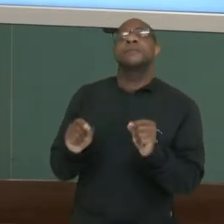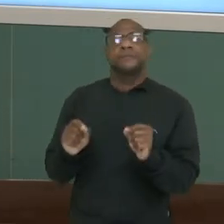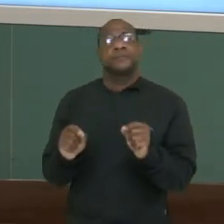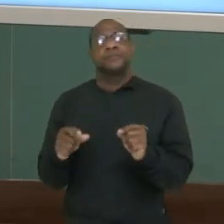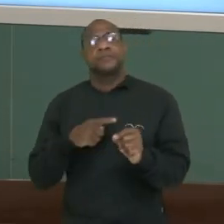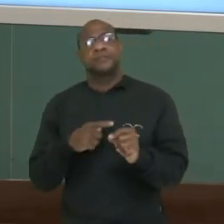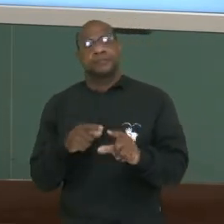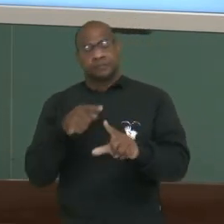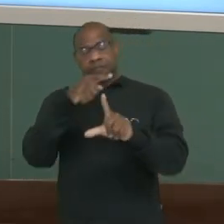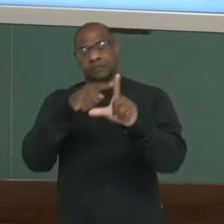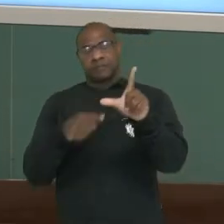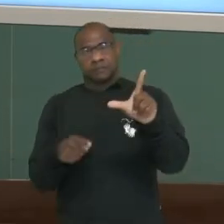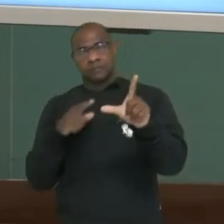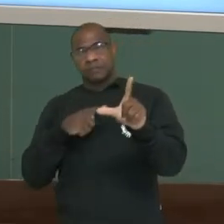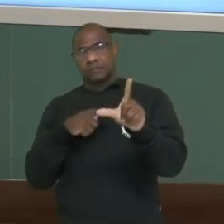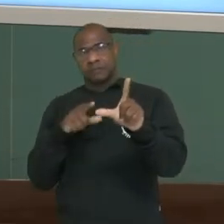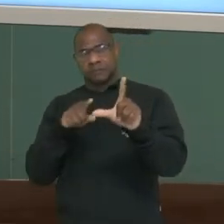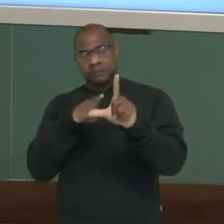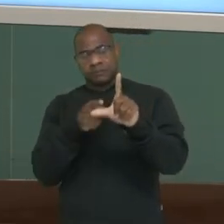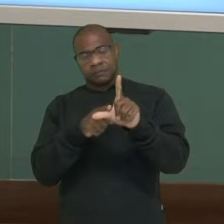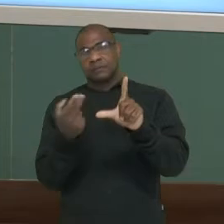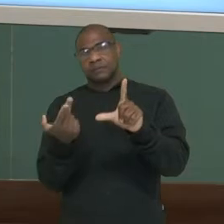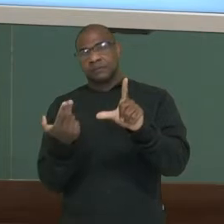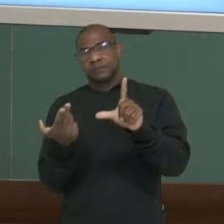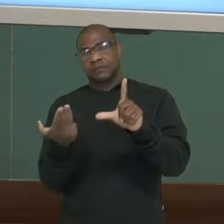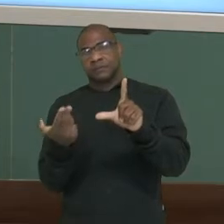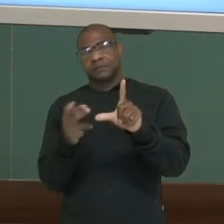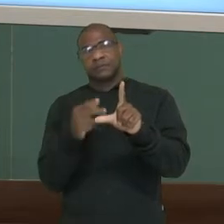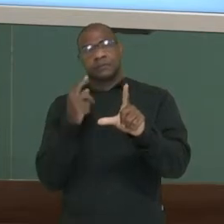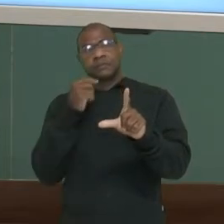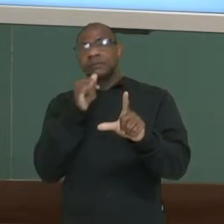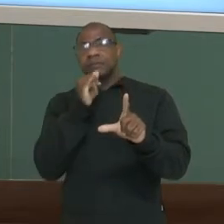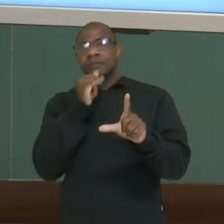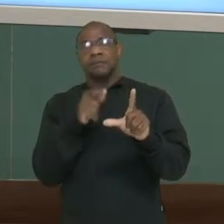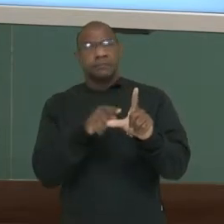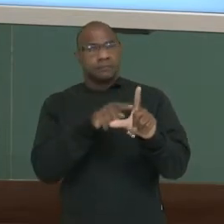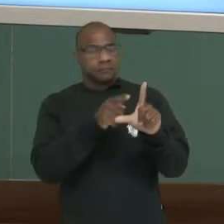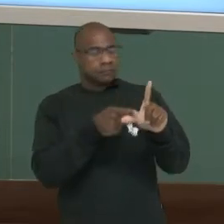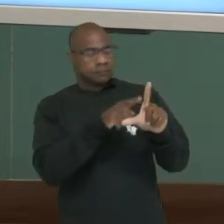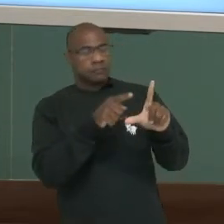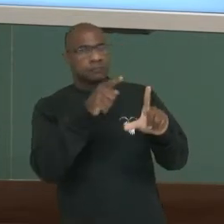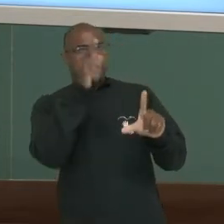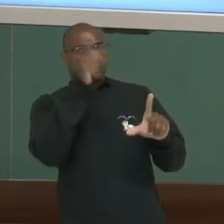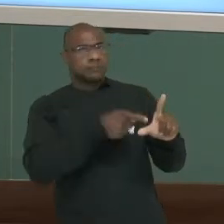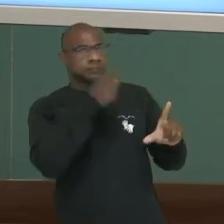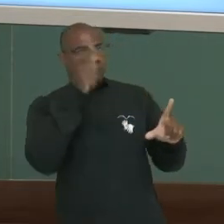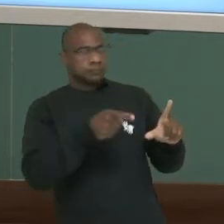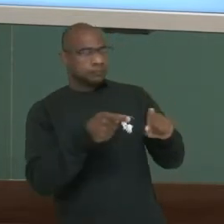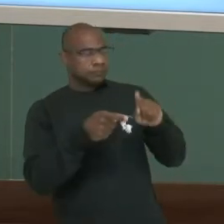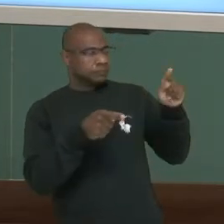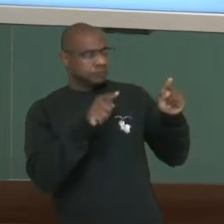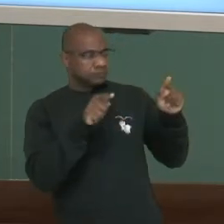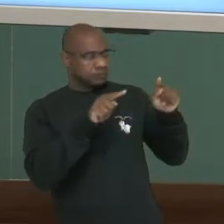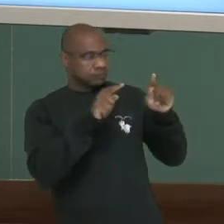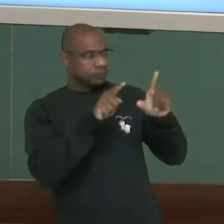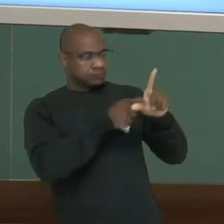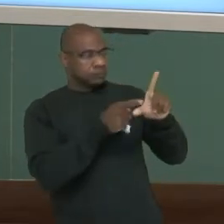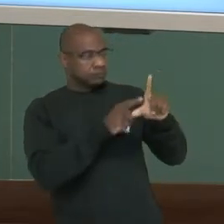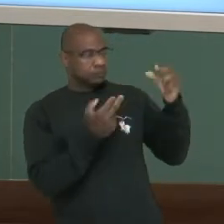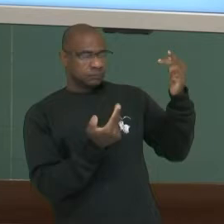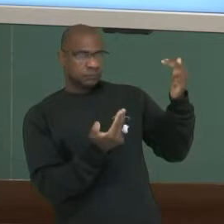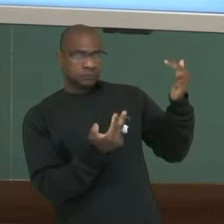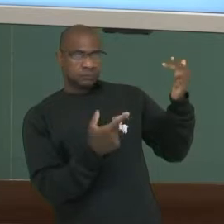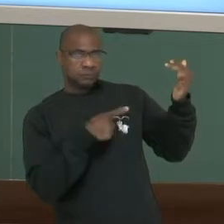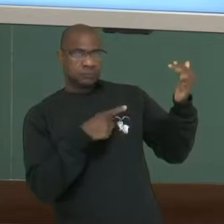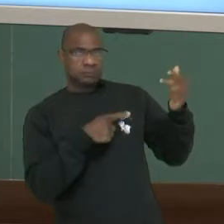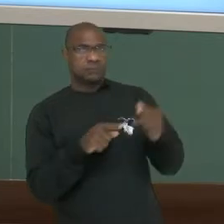Que os dois coeficientes angulares são iguais. Por exemplo, aqui o ângulo é igual a esse outro ângulo. Então, portanto, o coeficiente